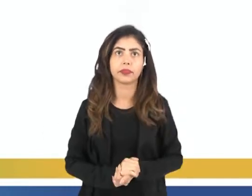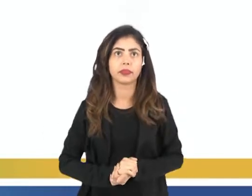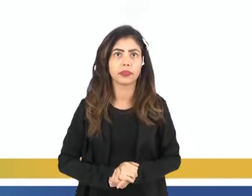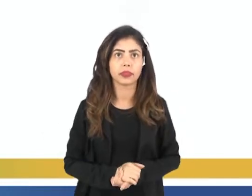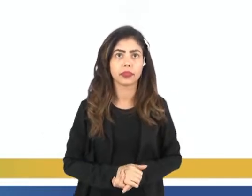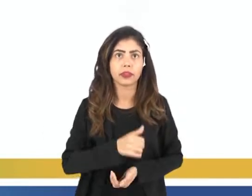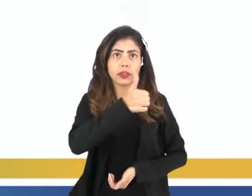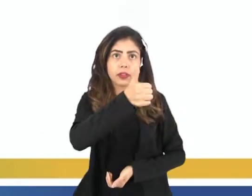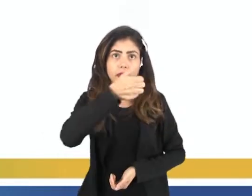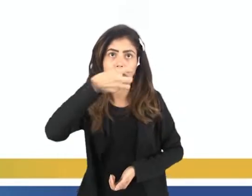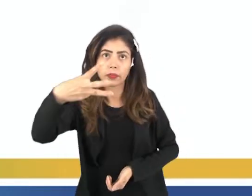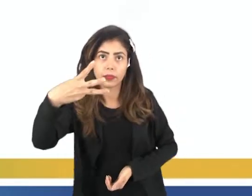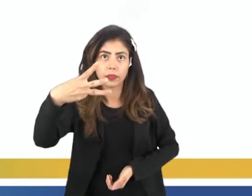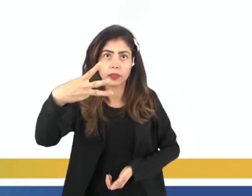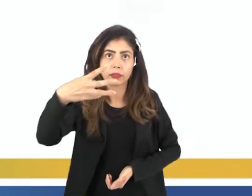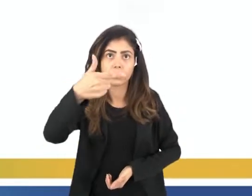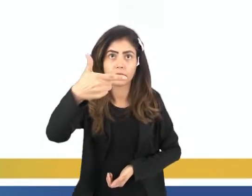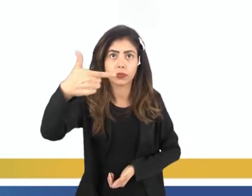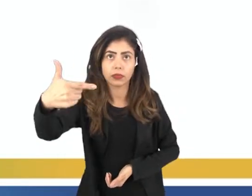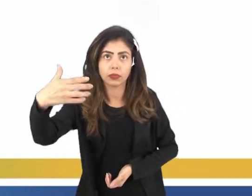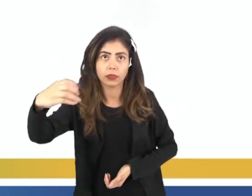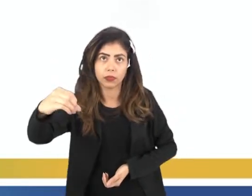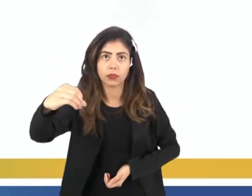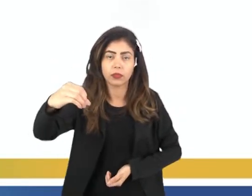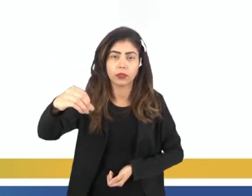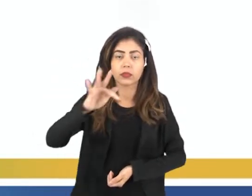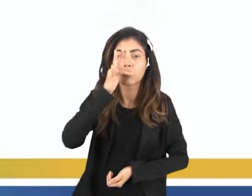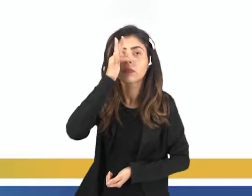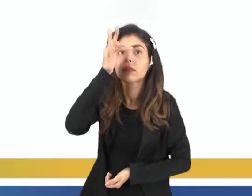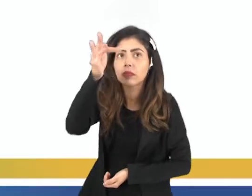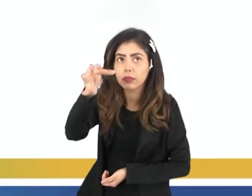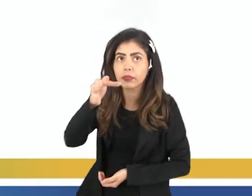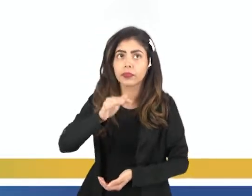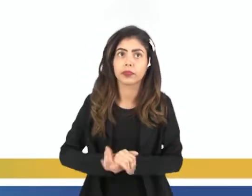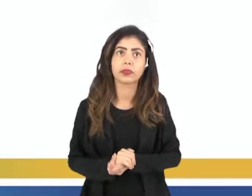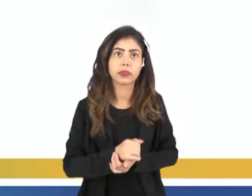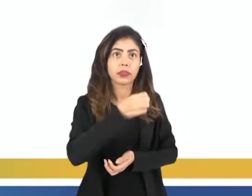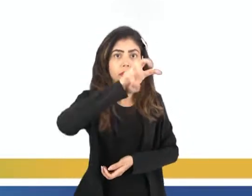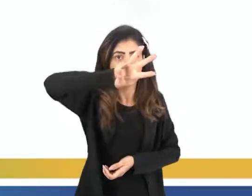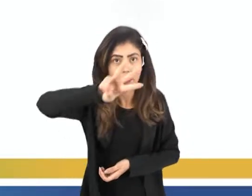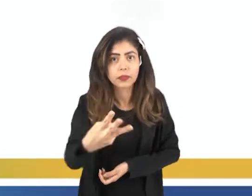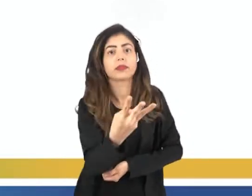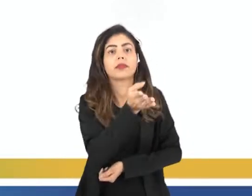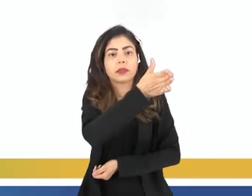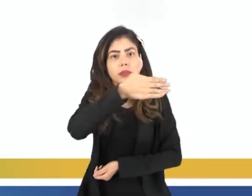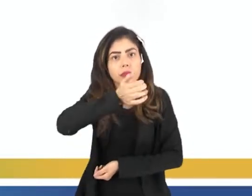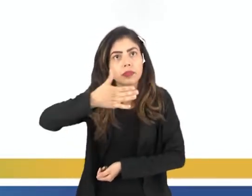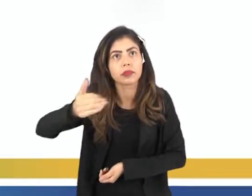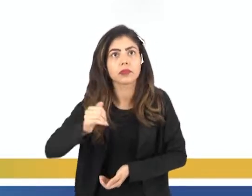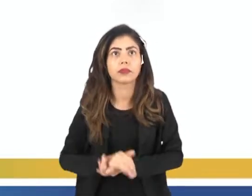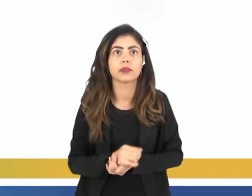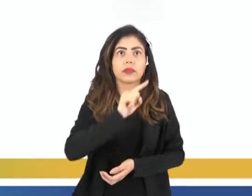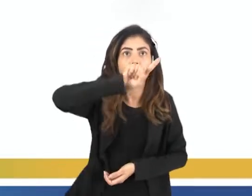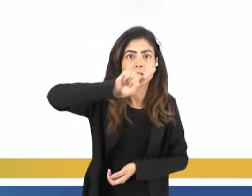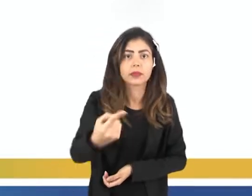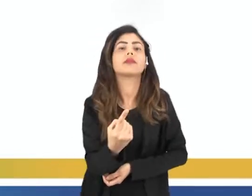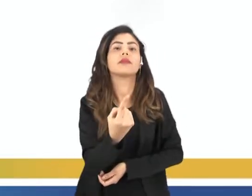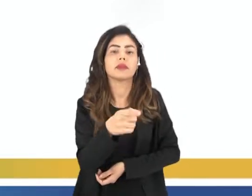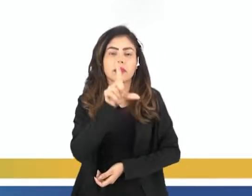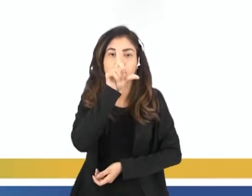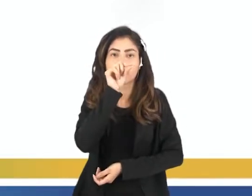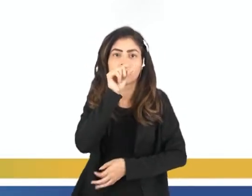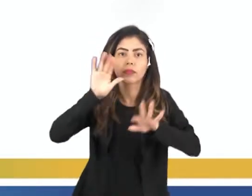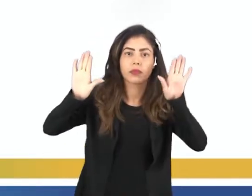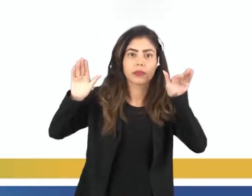13.229 espécies da flora, 3.000 espécies de peixes, 1.000 espécies de aves. Então esse